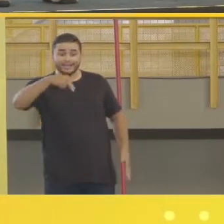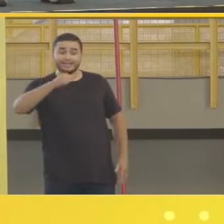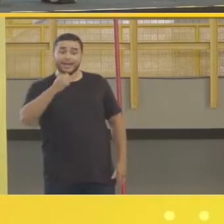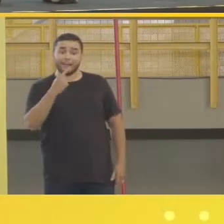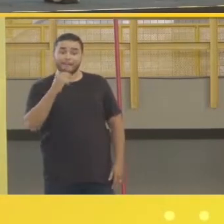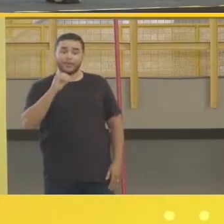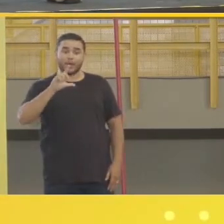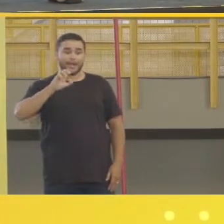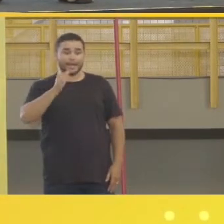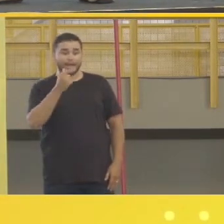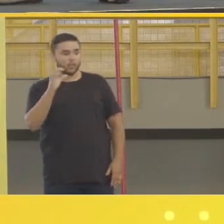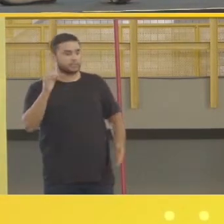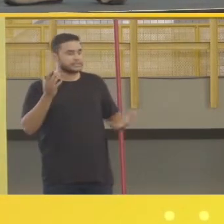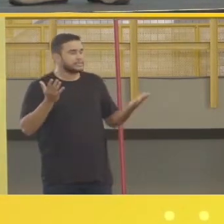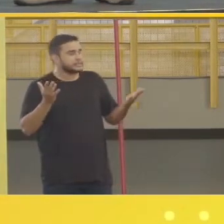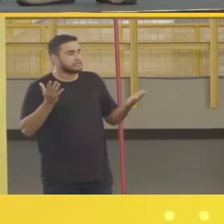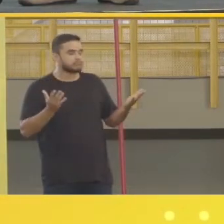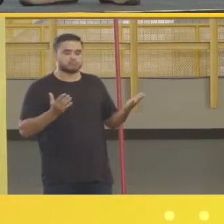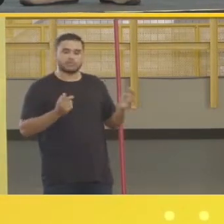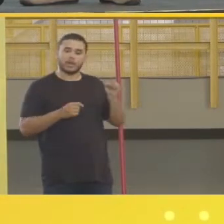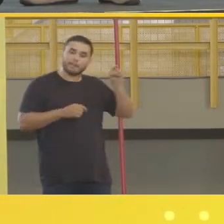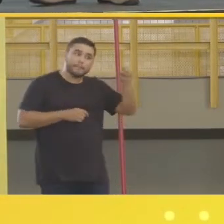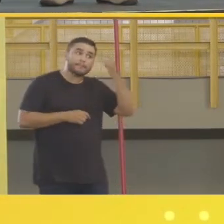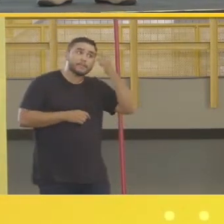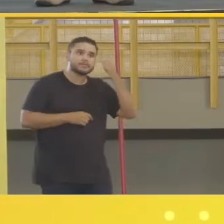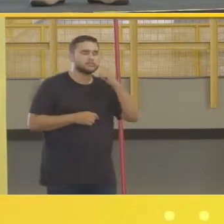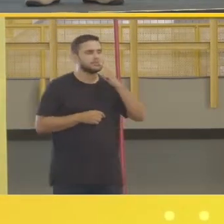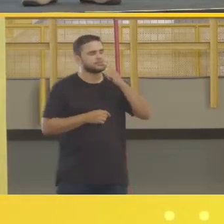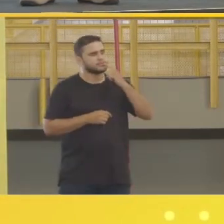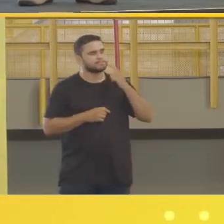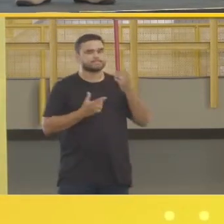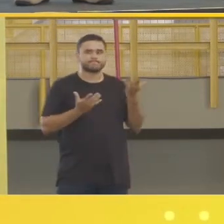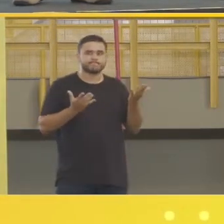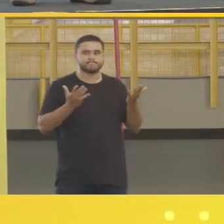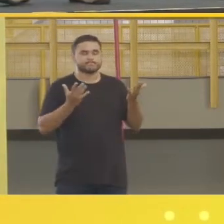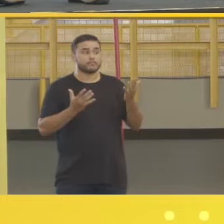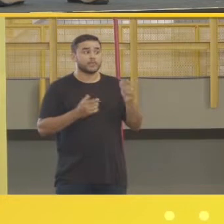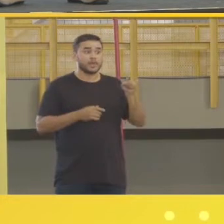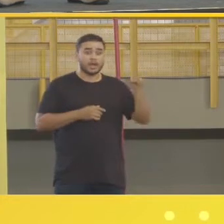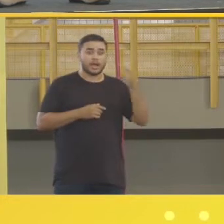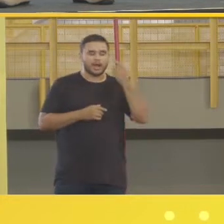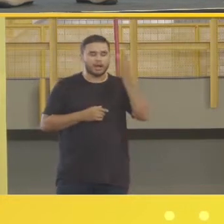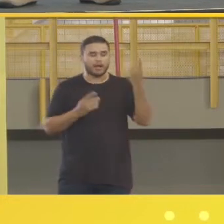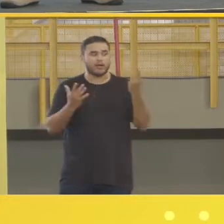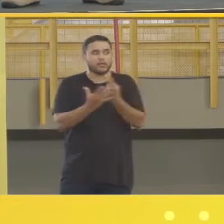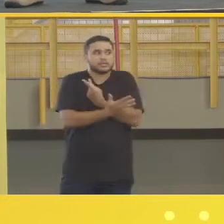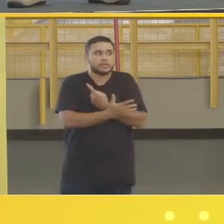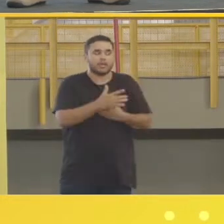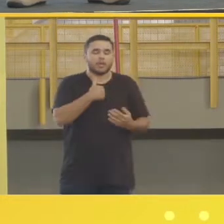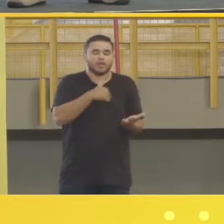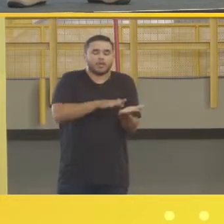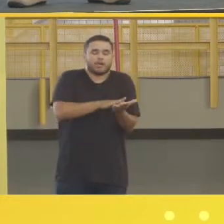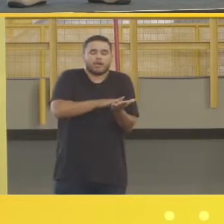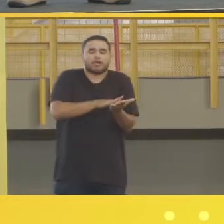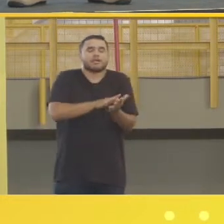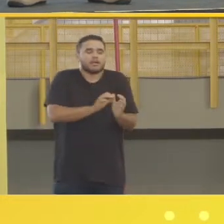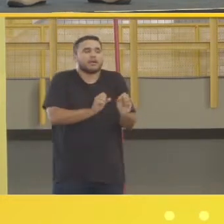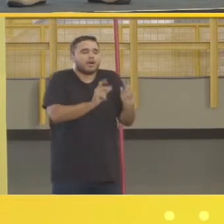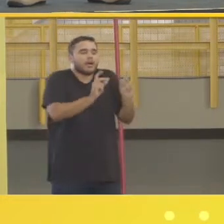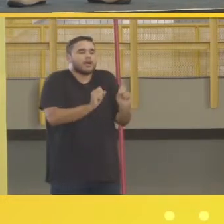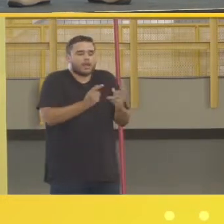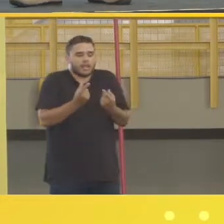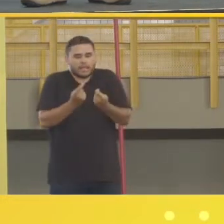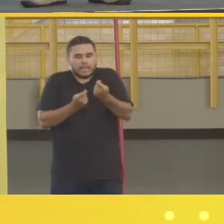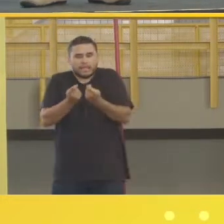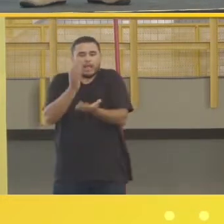exatamente o que tornava a Inglaterra tão importante para Portugal. Os portugueses eram muito ligados à economia inglesa, muito